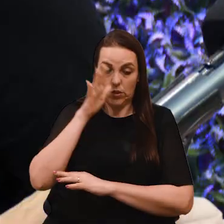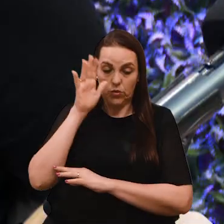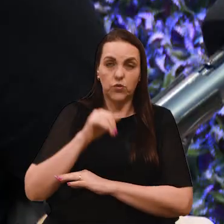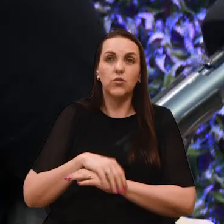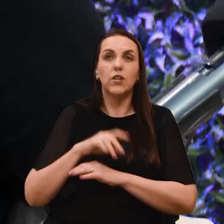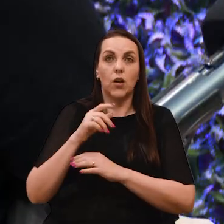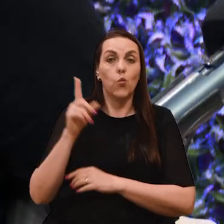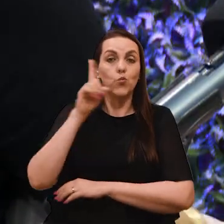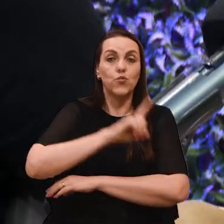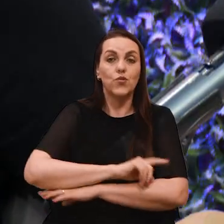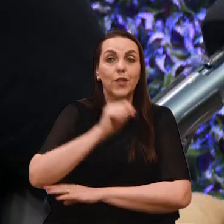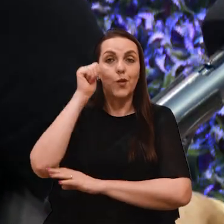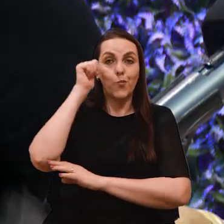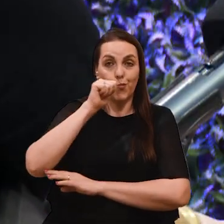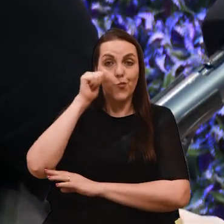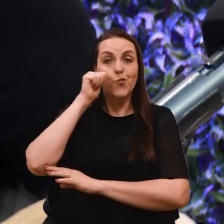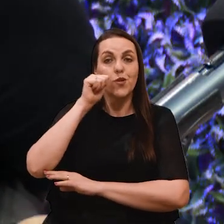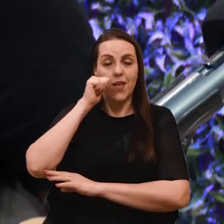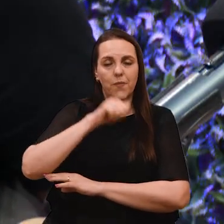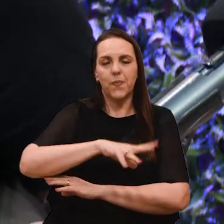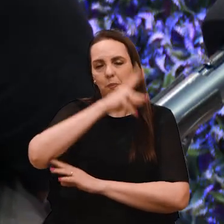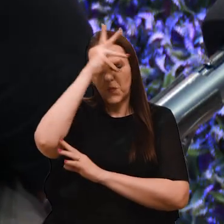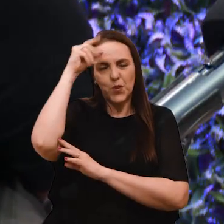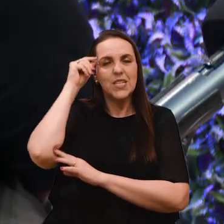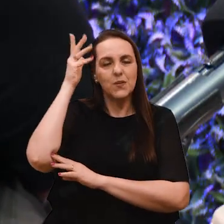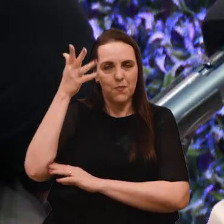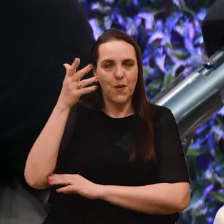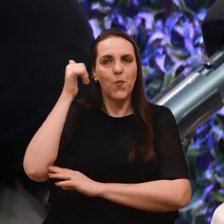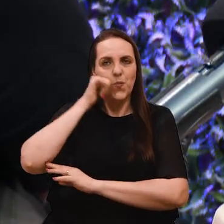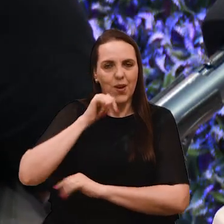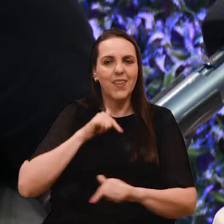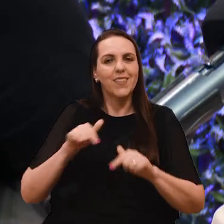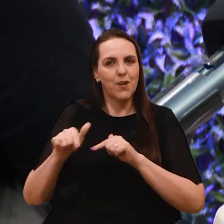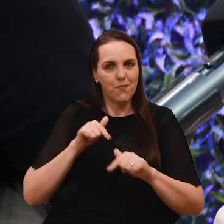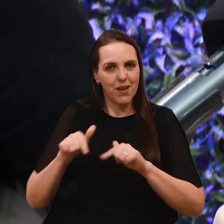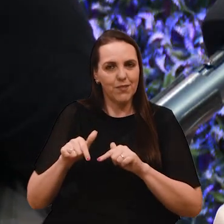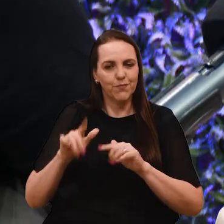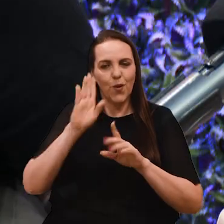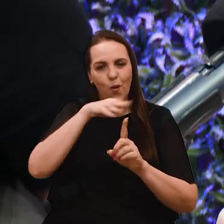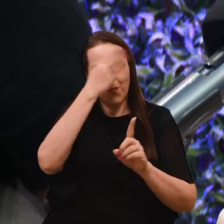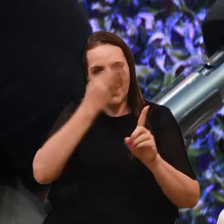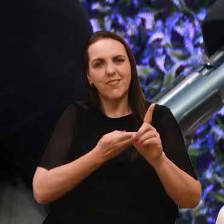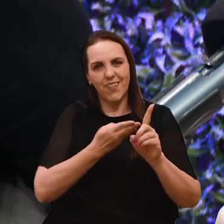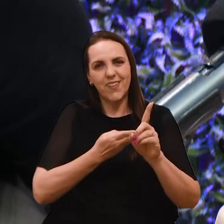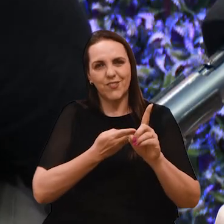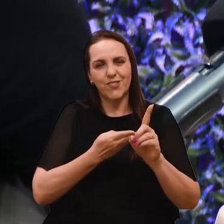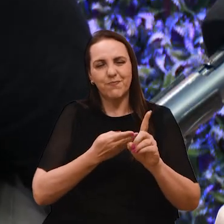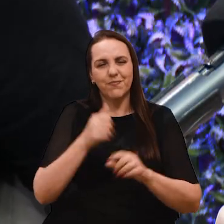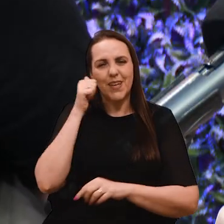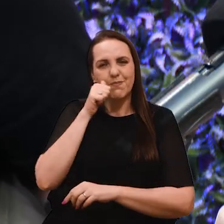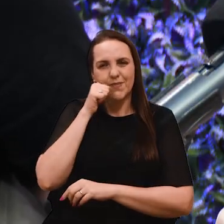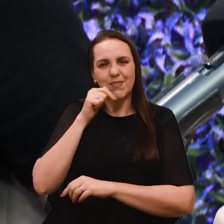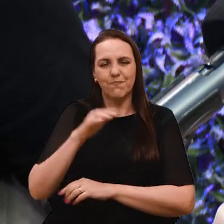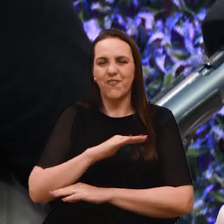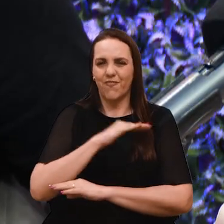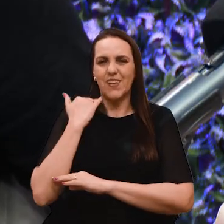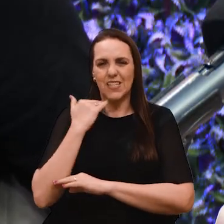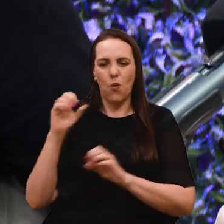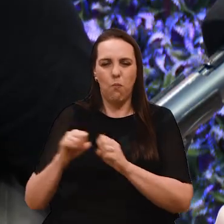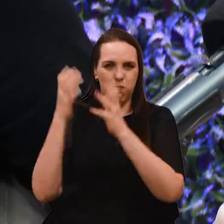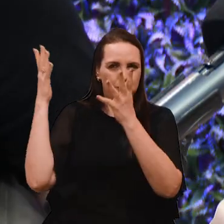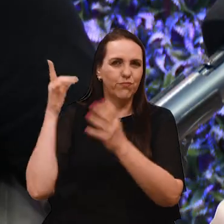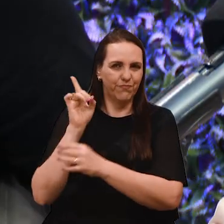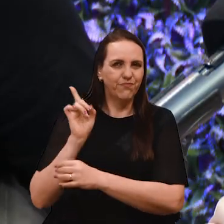Mulher Trabalhadora, Dia Municipal da Mulher Trabalhadora, em homenagem a essas trabalhadoras. E aí eu peguei